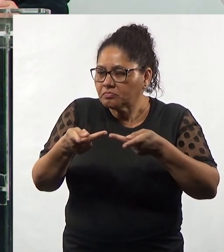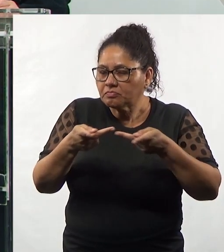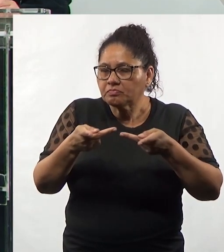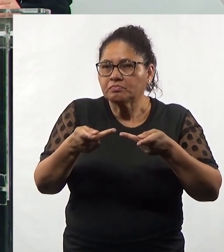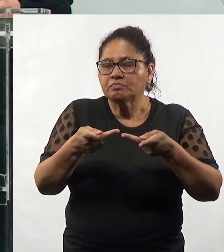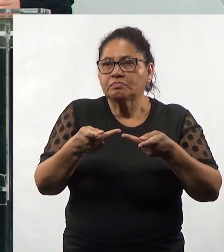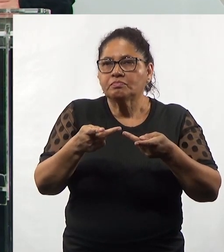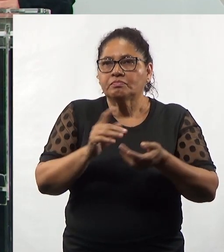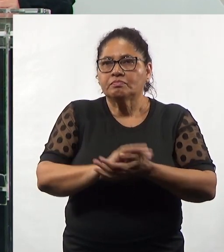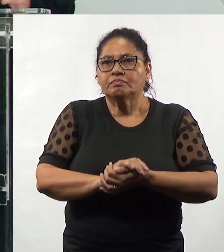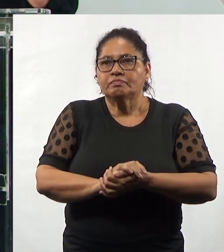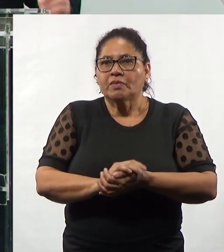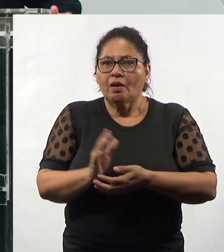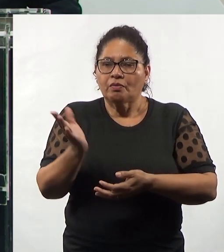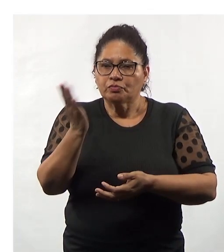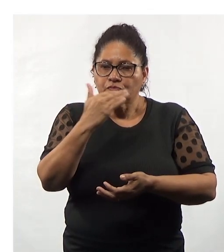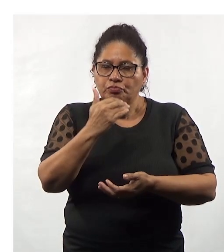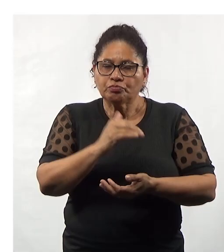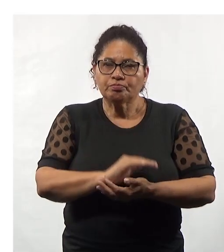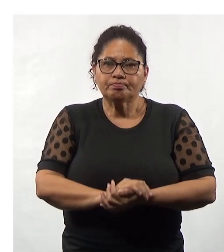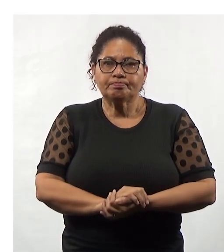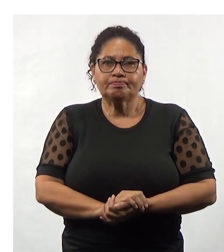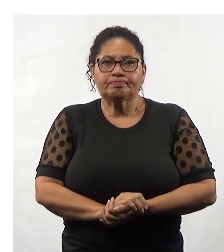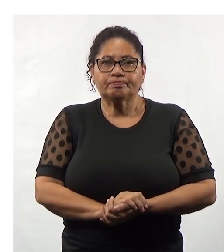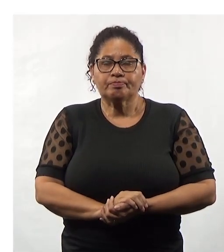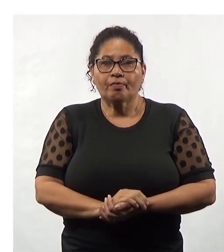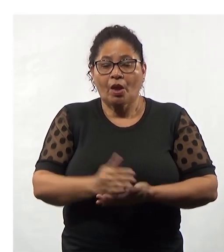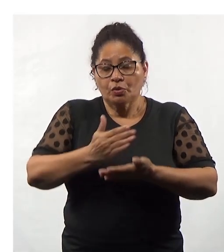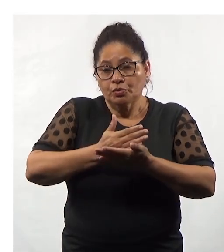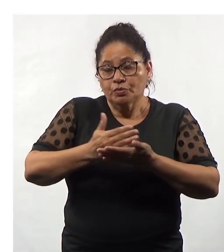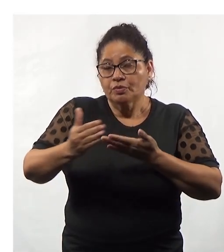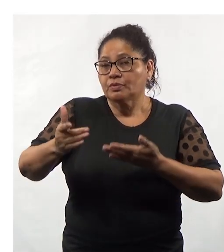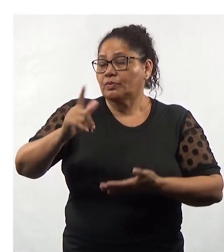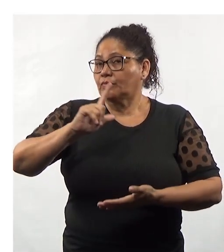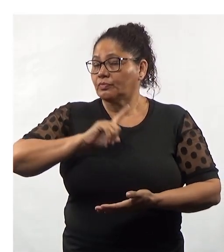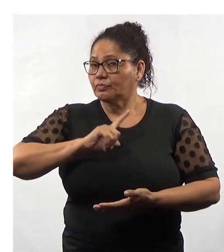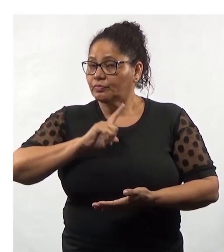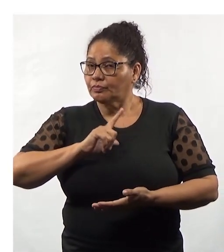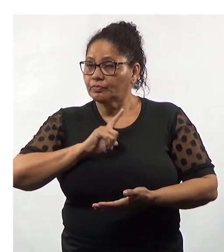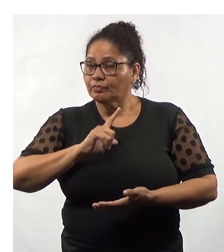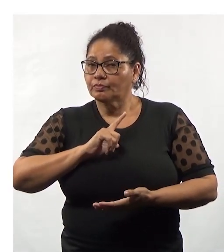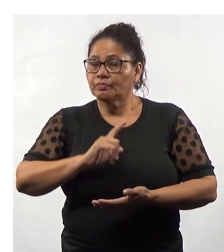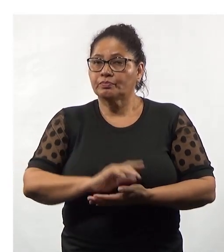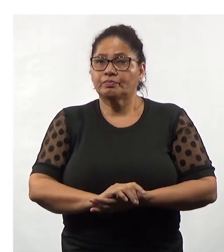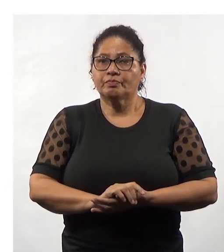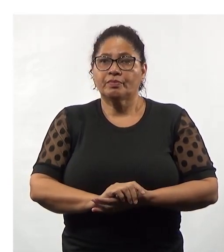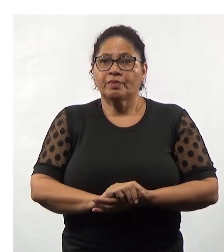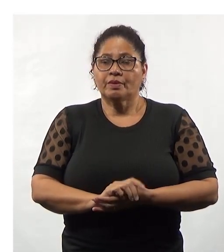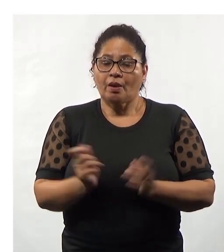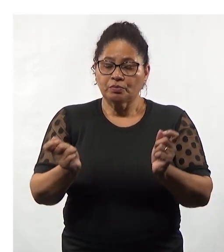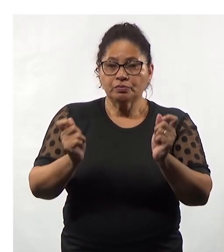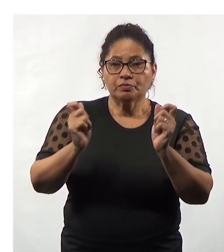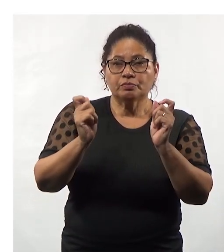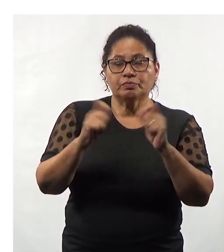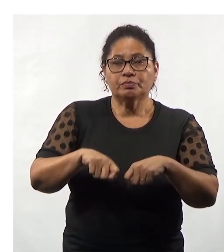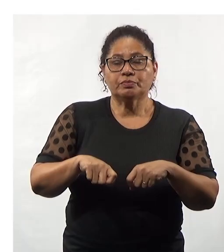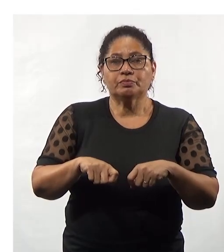Então, vamos nessa. Inicialmente, nós vamos ter a